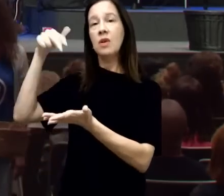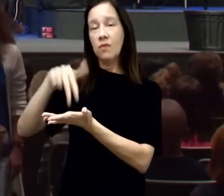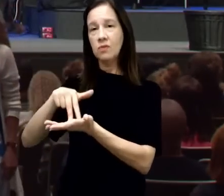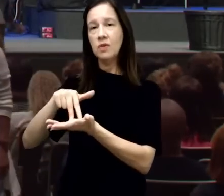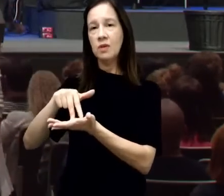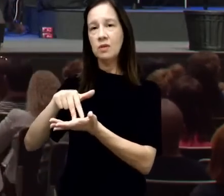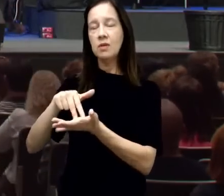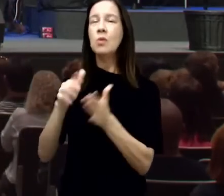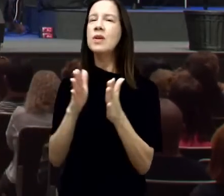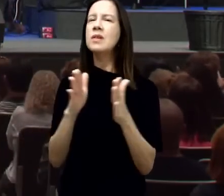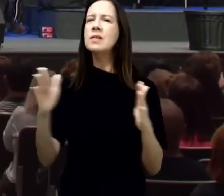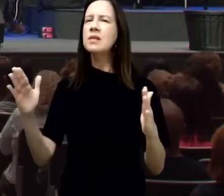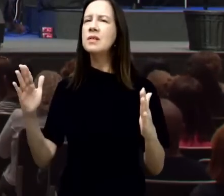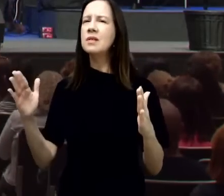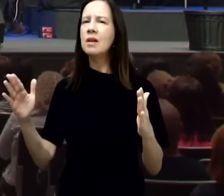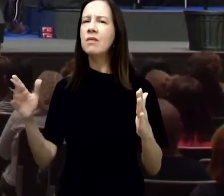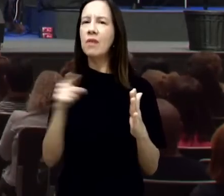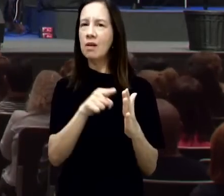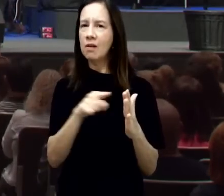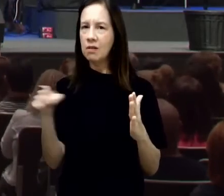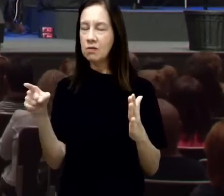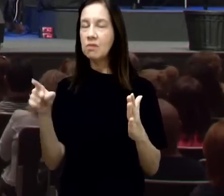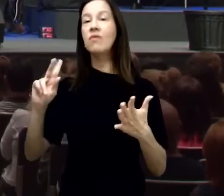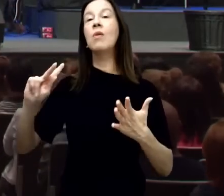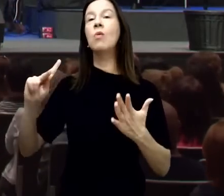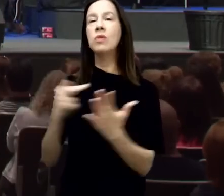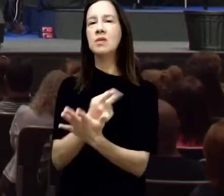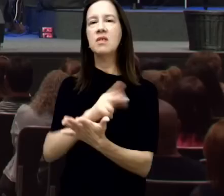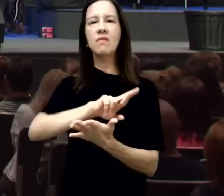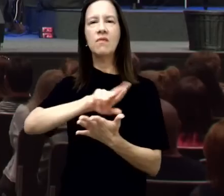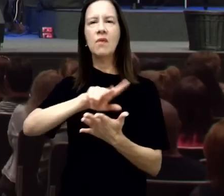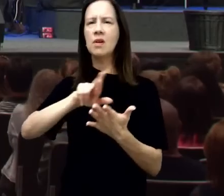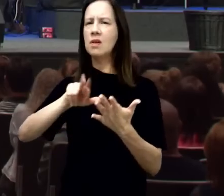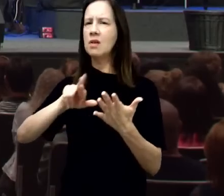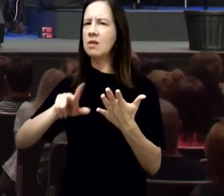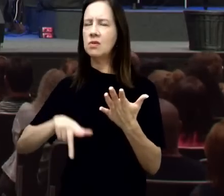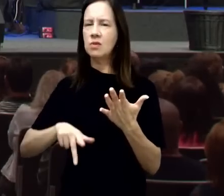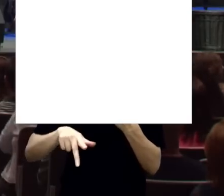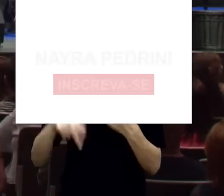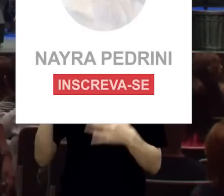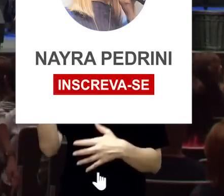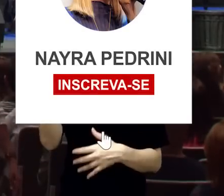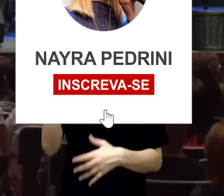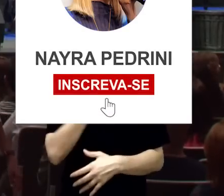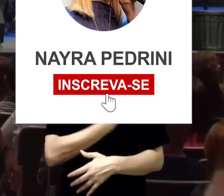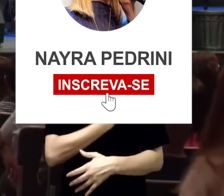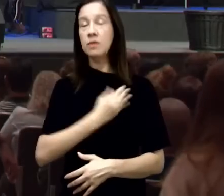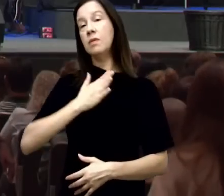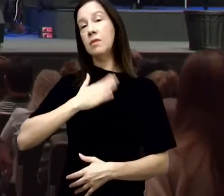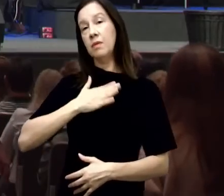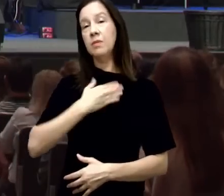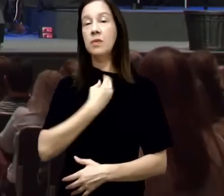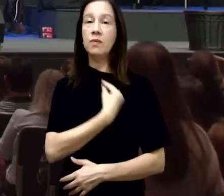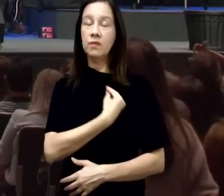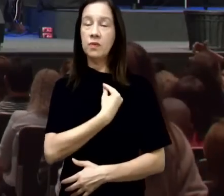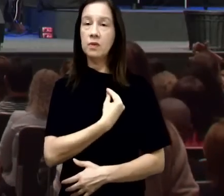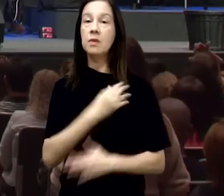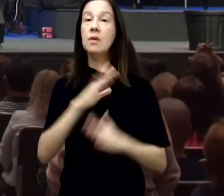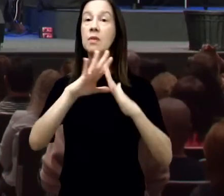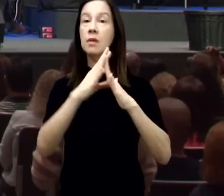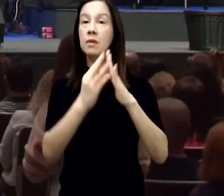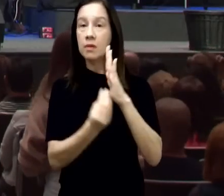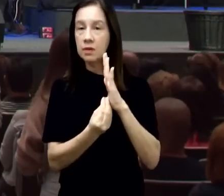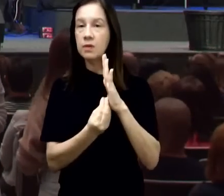intervalo, muita coisa vai acontecer. Muita coisa vai acontecer na sua vida, muita coisa vai acontecer na